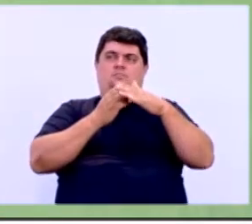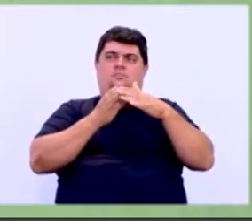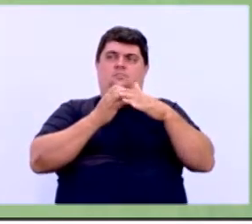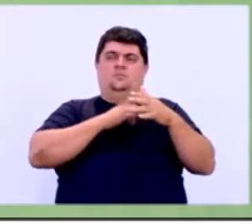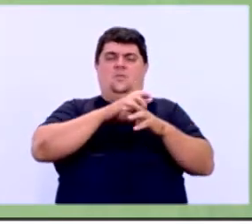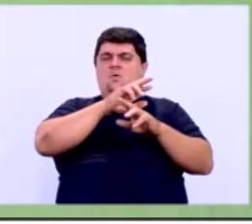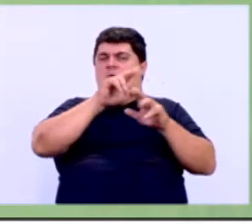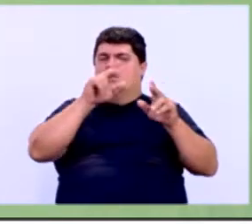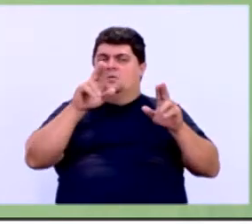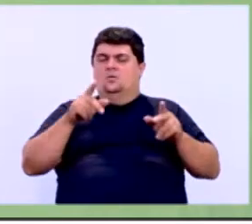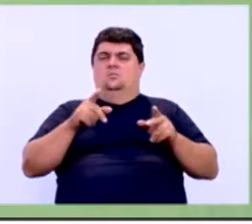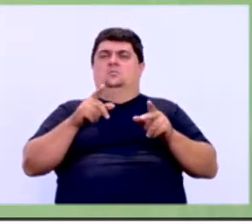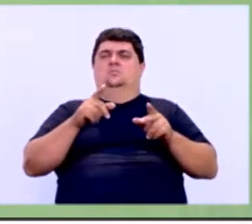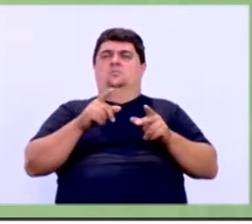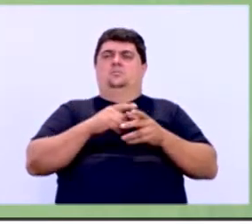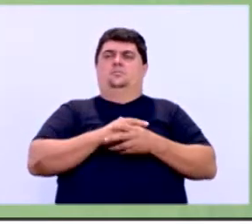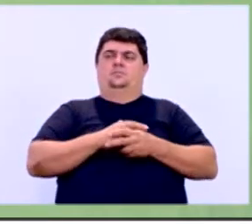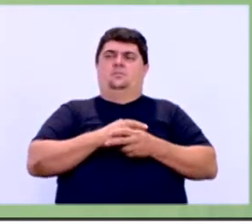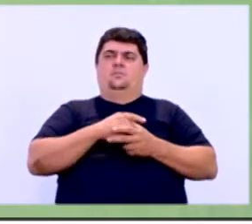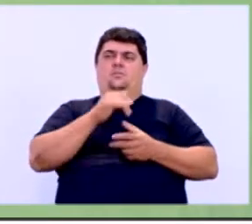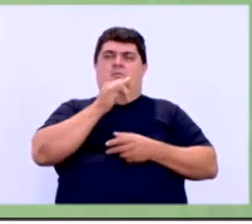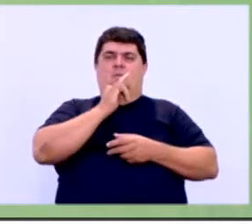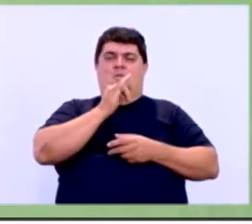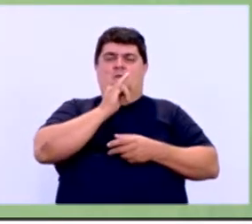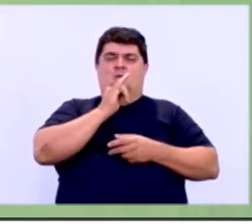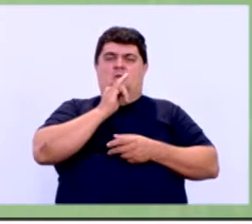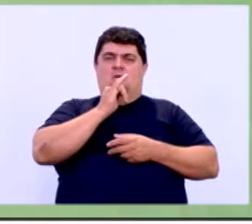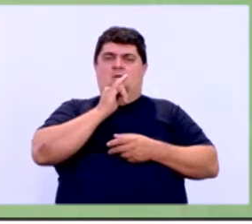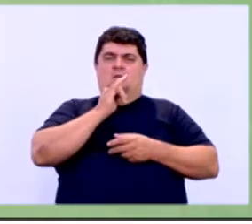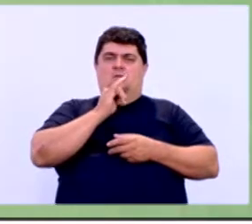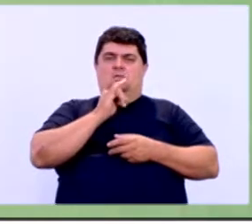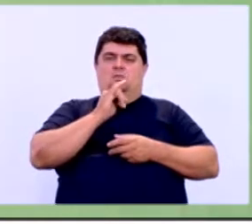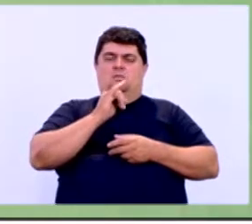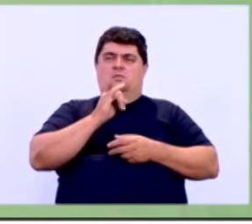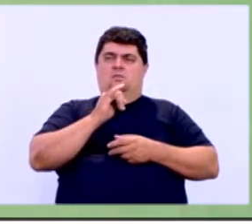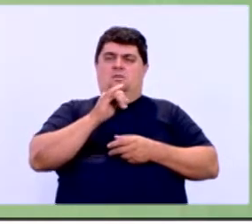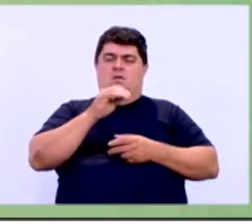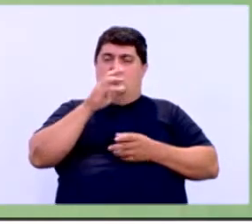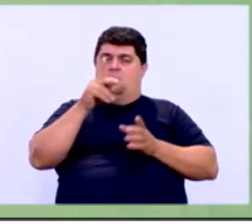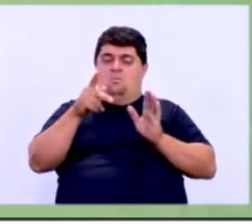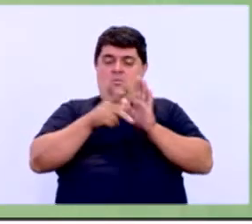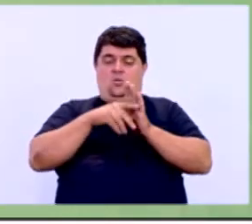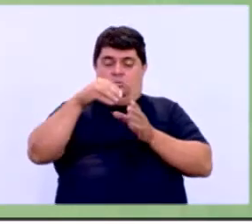de diversas atividades. Observem que são fontes internas de